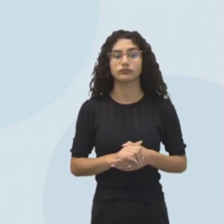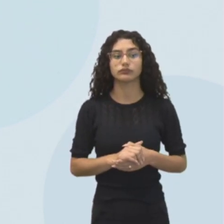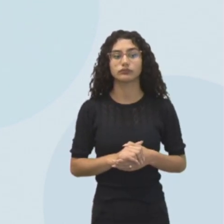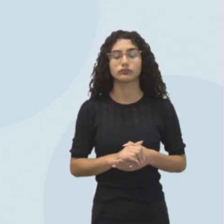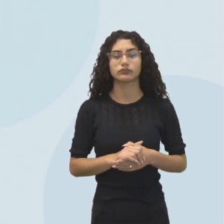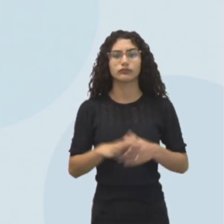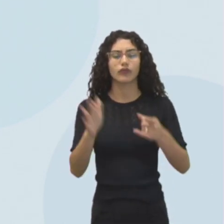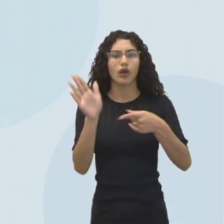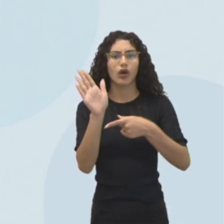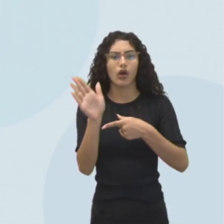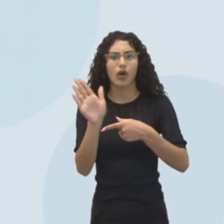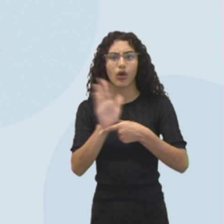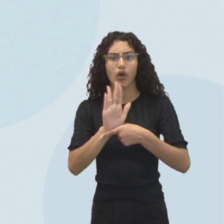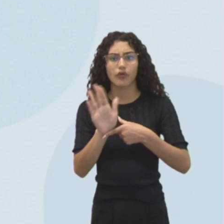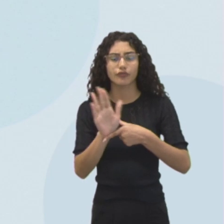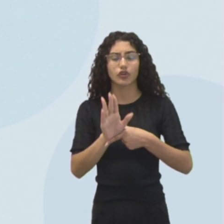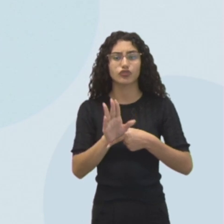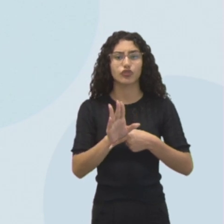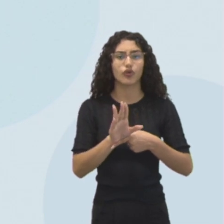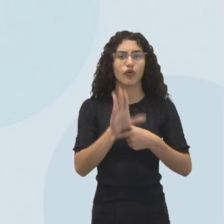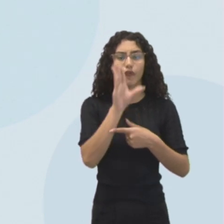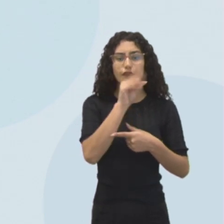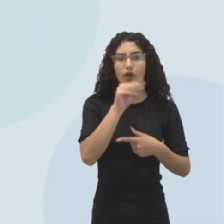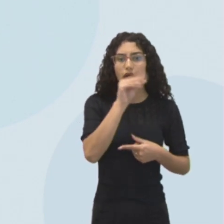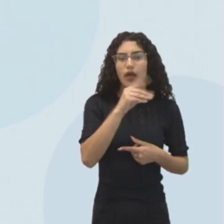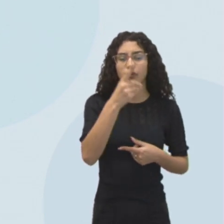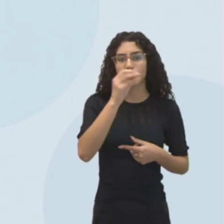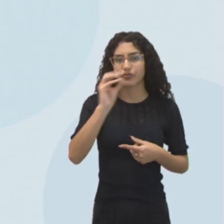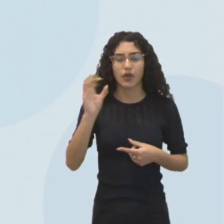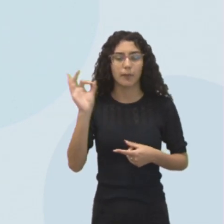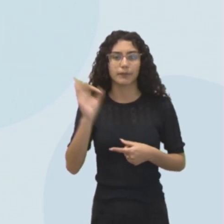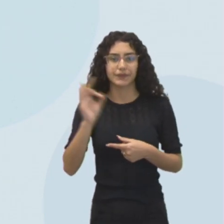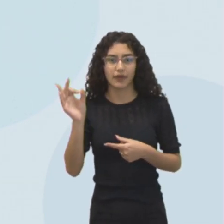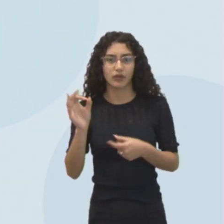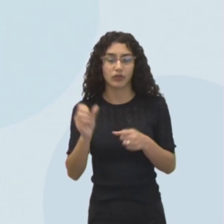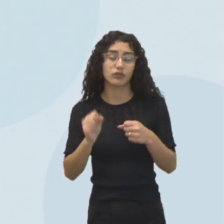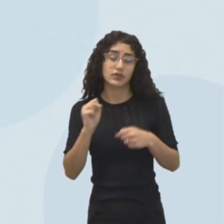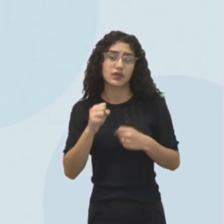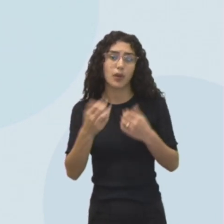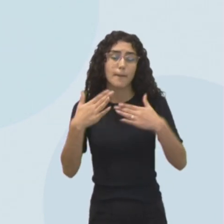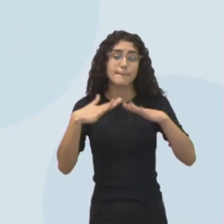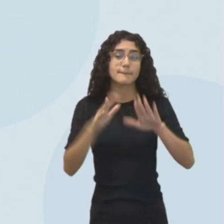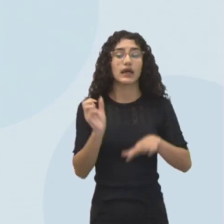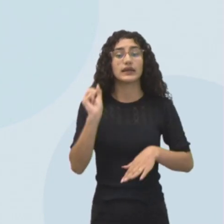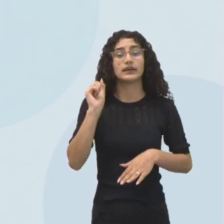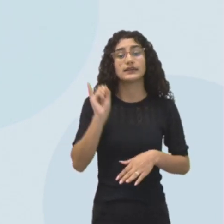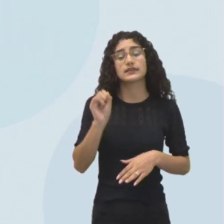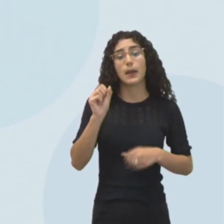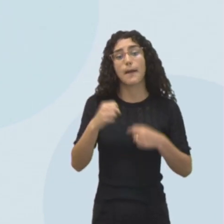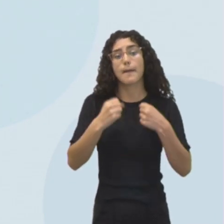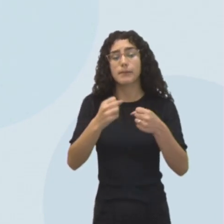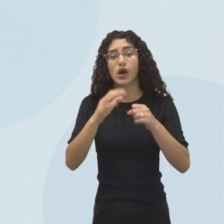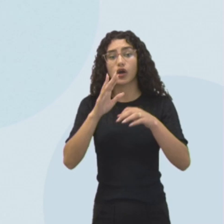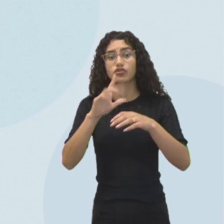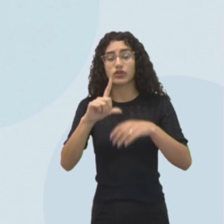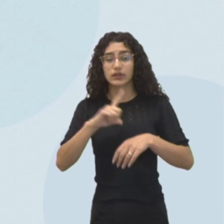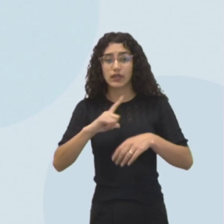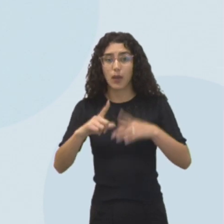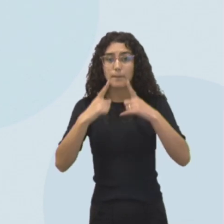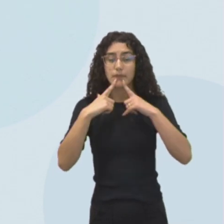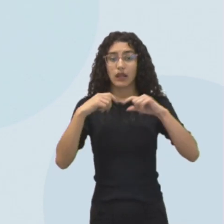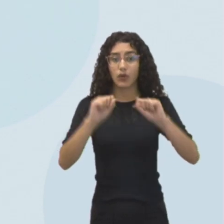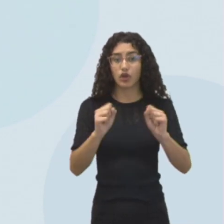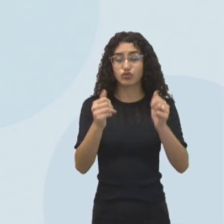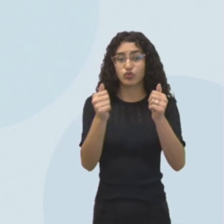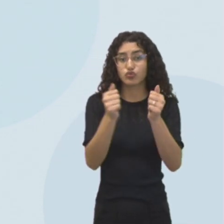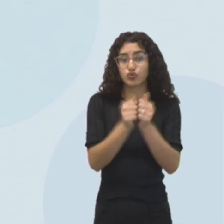Um vídeo 100% falado. Ok, é possível? É possível. Mas se você também pode ter uma linguagem falada, junto